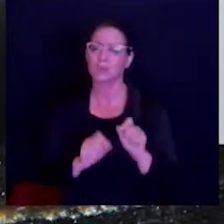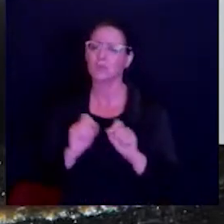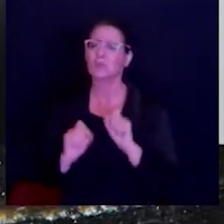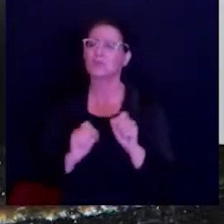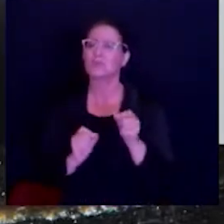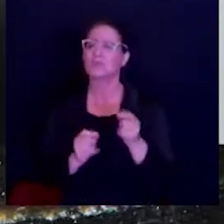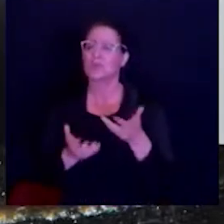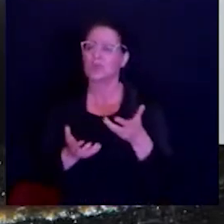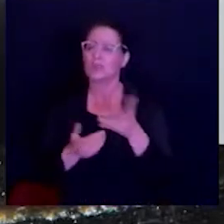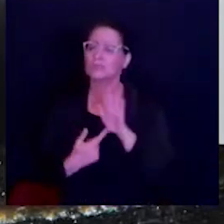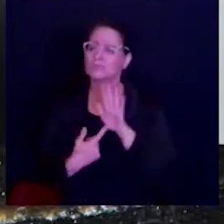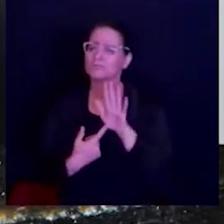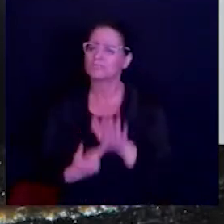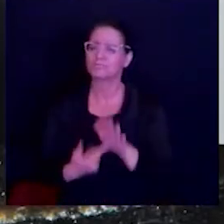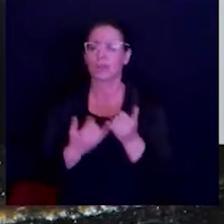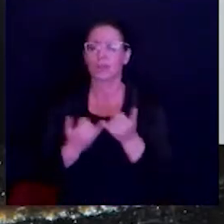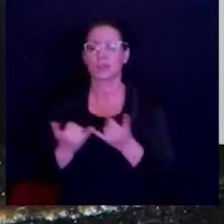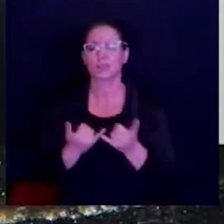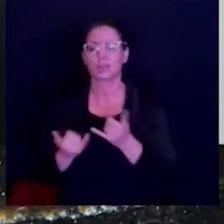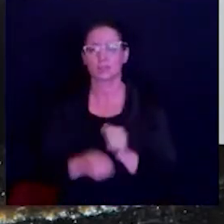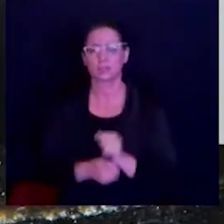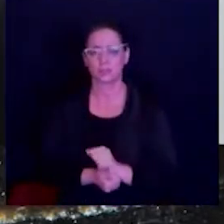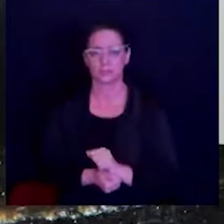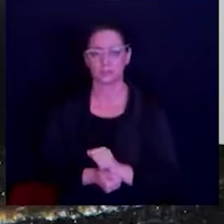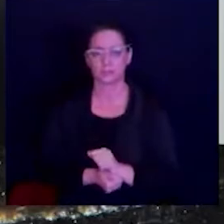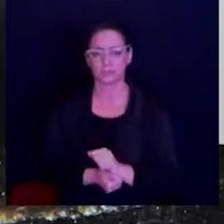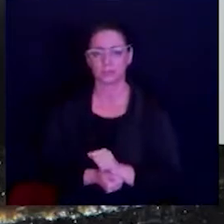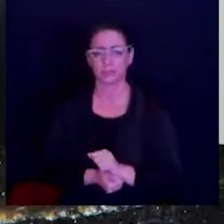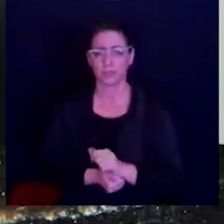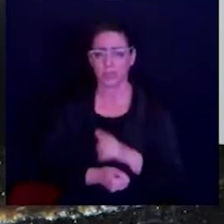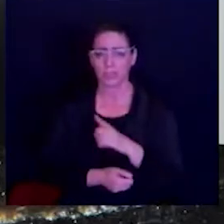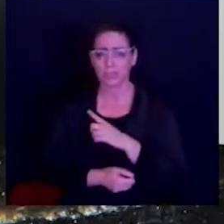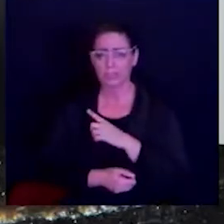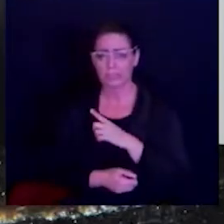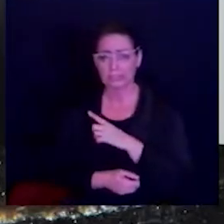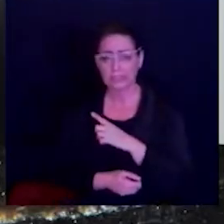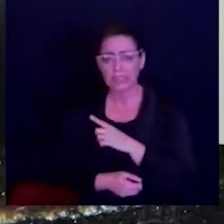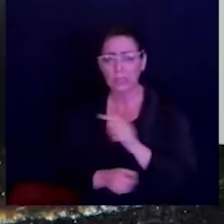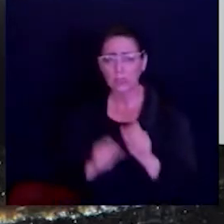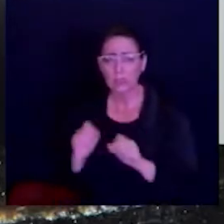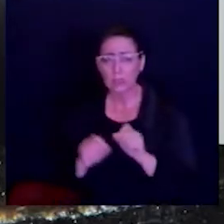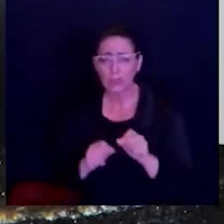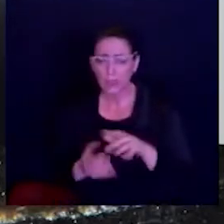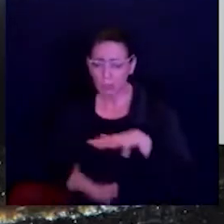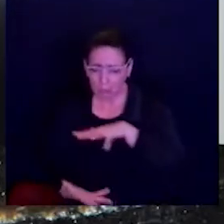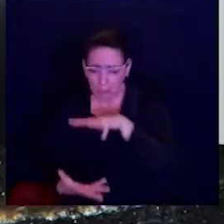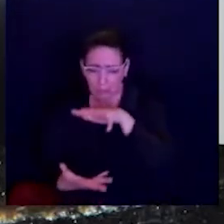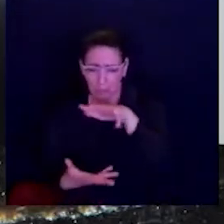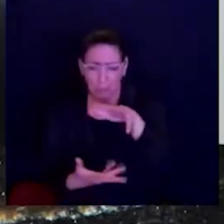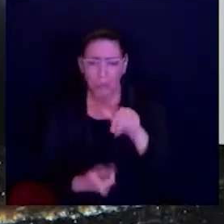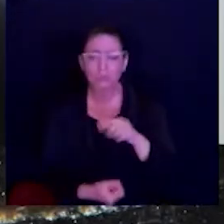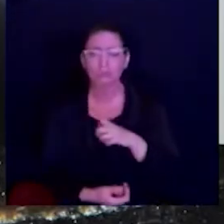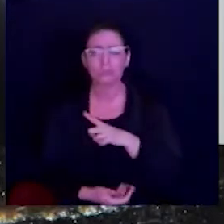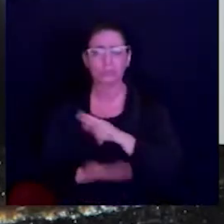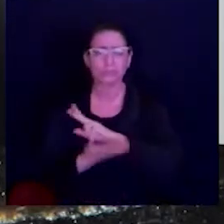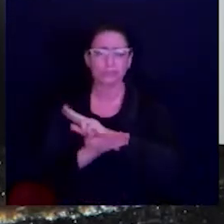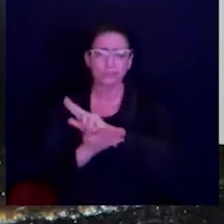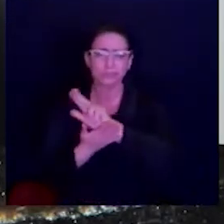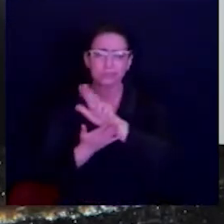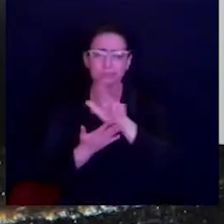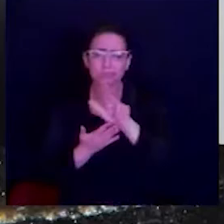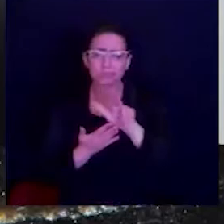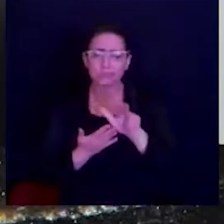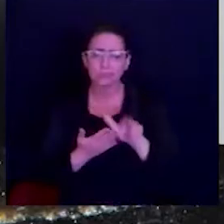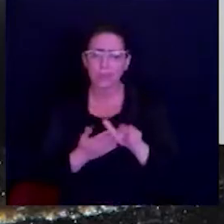esses exemplos? Tenham em mente que o mundo é cheio de adversidades e de dificuldades, mas